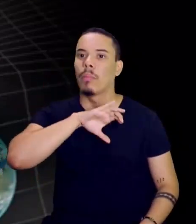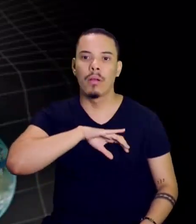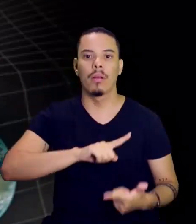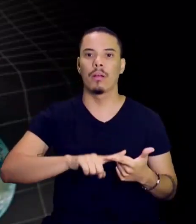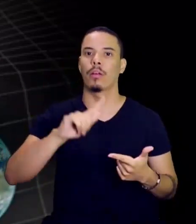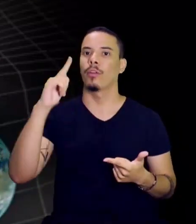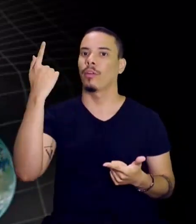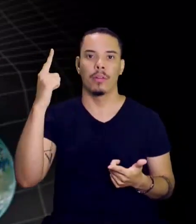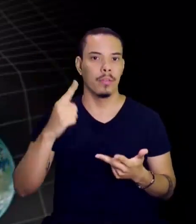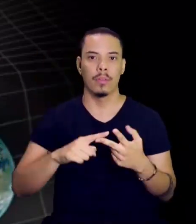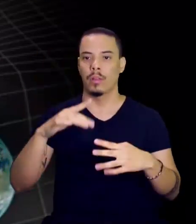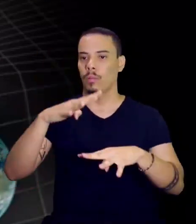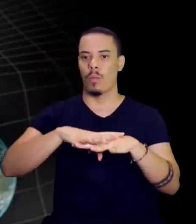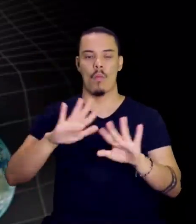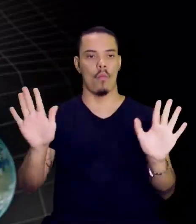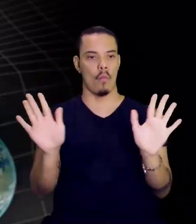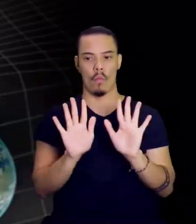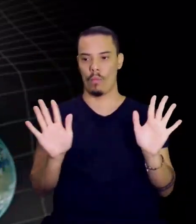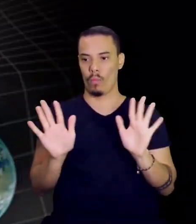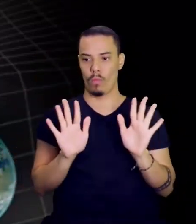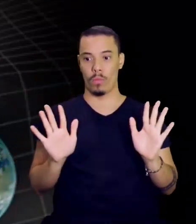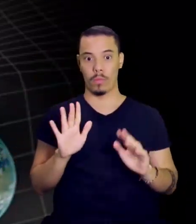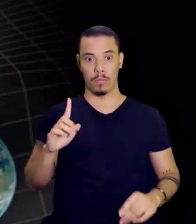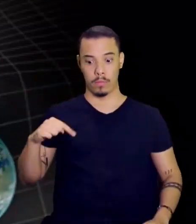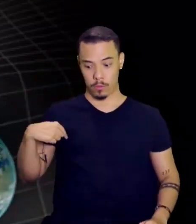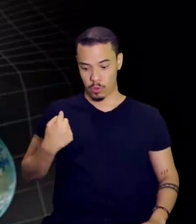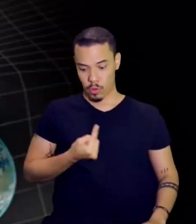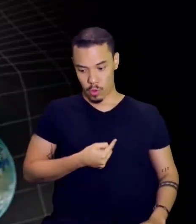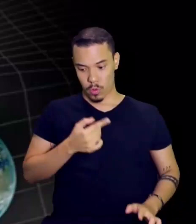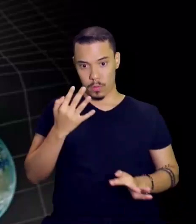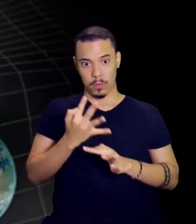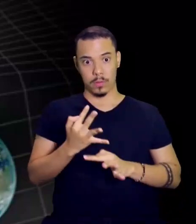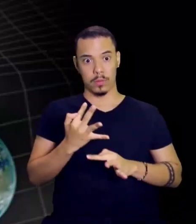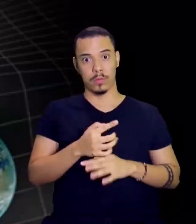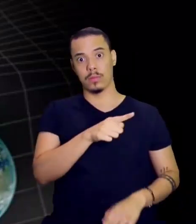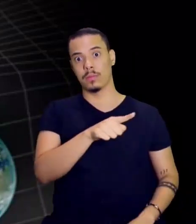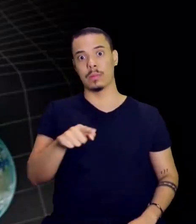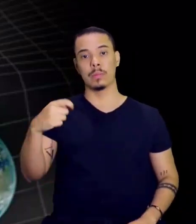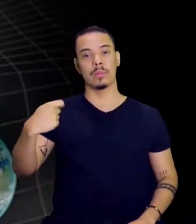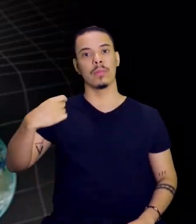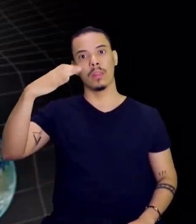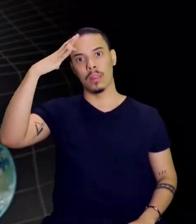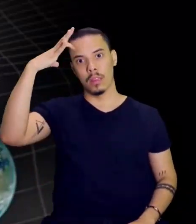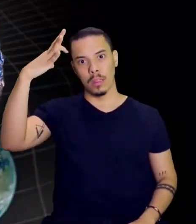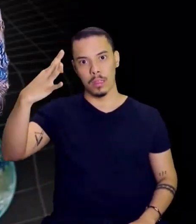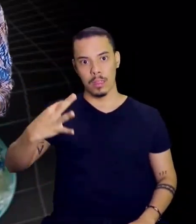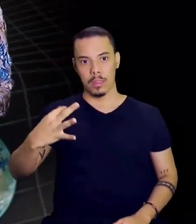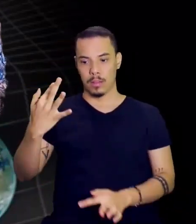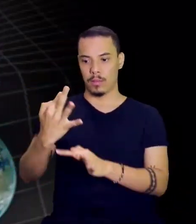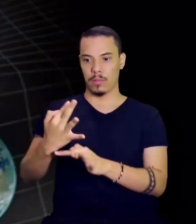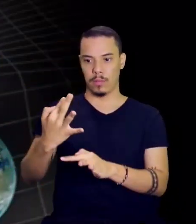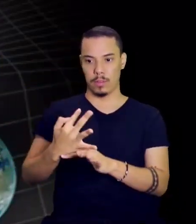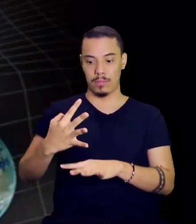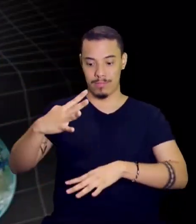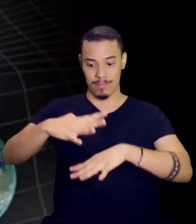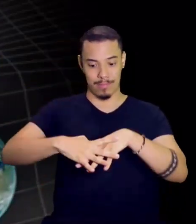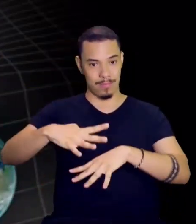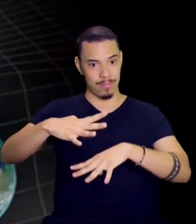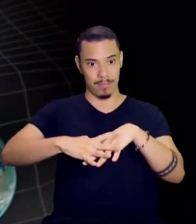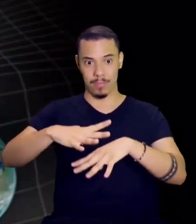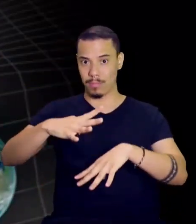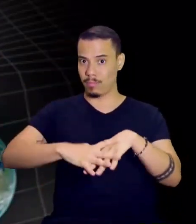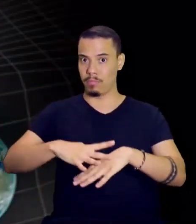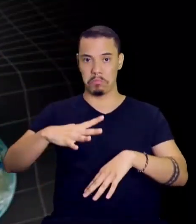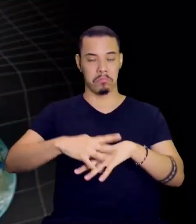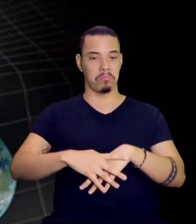geografia, nem de matemática. Nós, na física, queremos que vocês entendam a física. A parte matemática, igual nesse caso aí para calcular, você poderia usar a